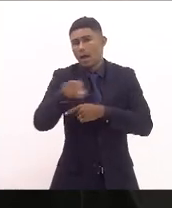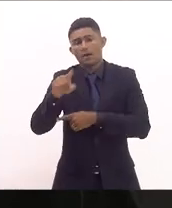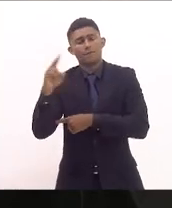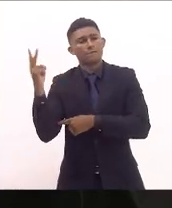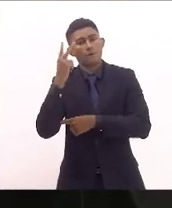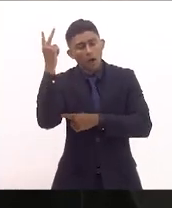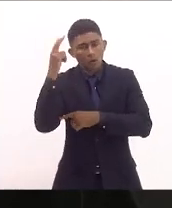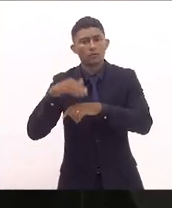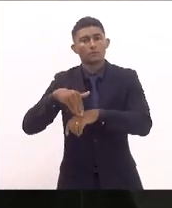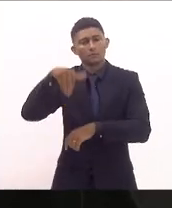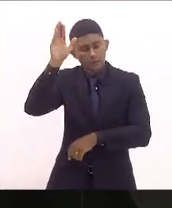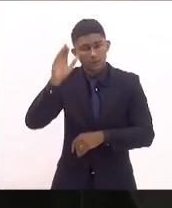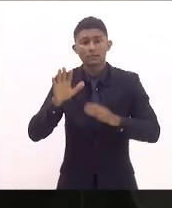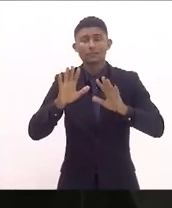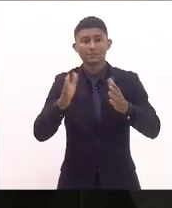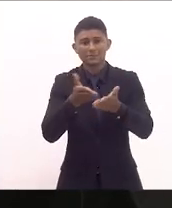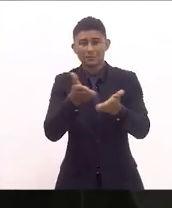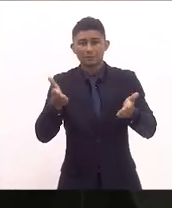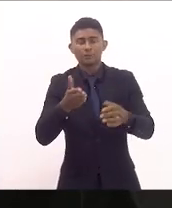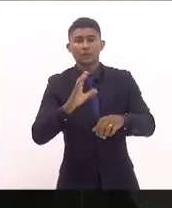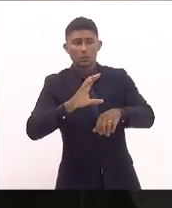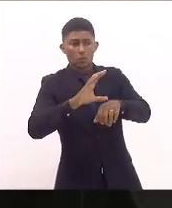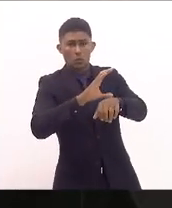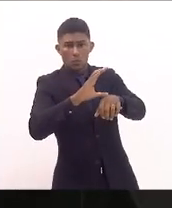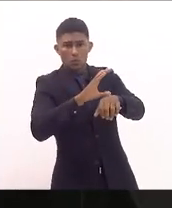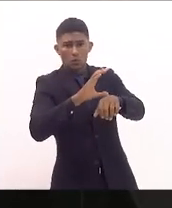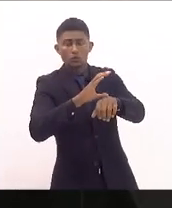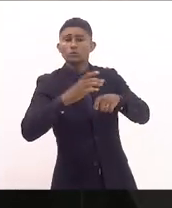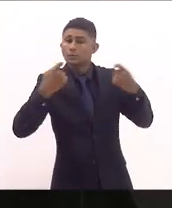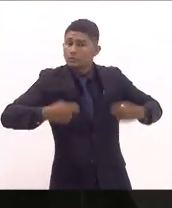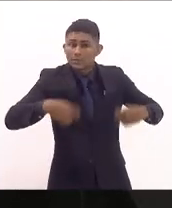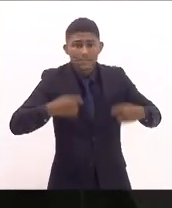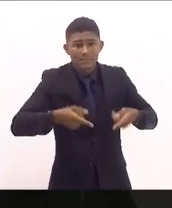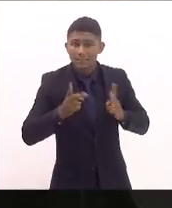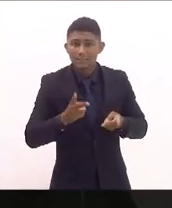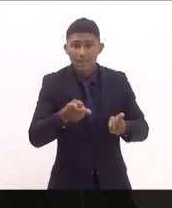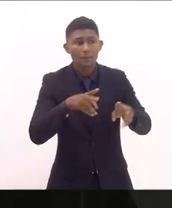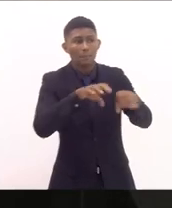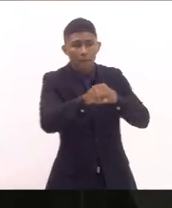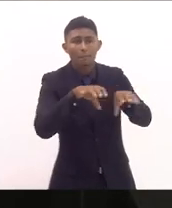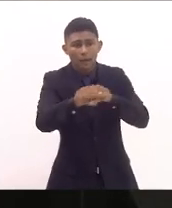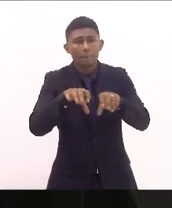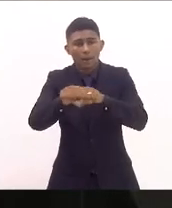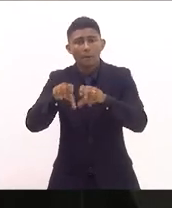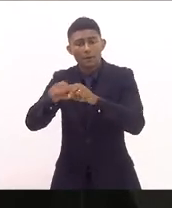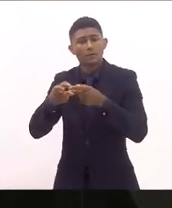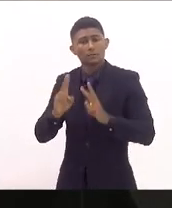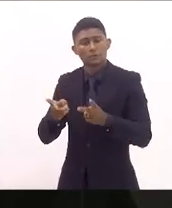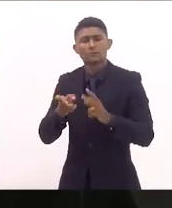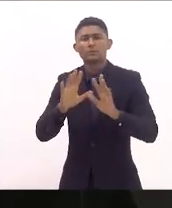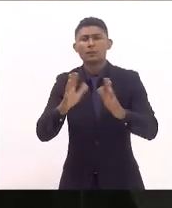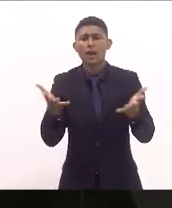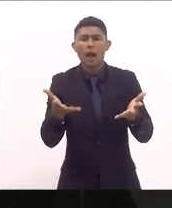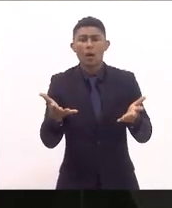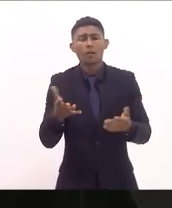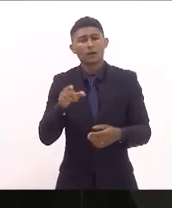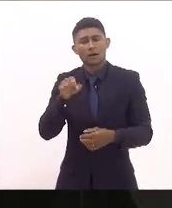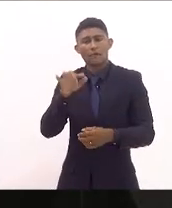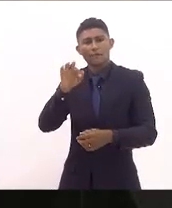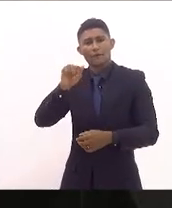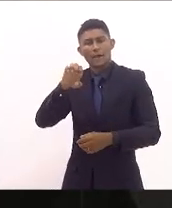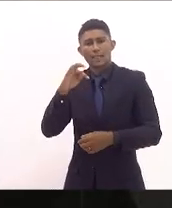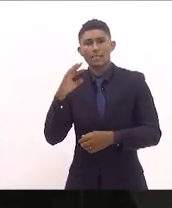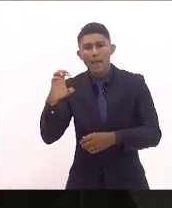Mas é uma formação que tem demanda Oi gente porque tem demanda do mercado e a Faetec tá fechando o curso